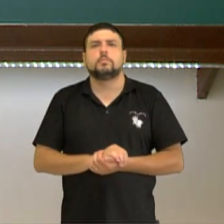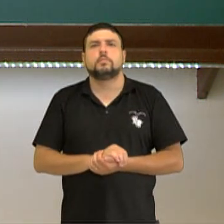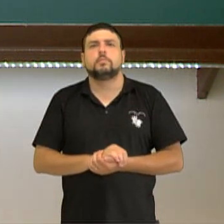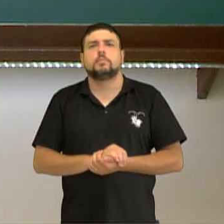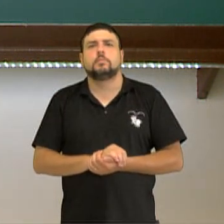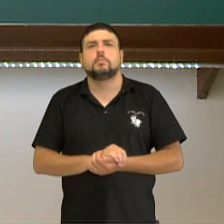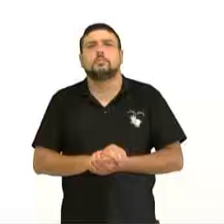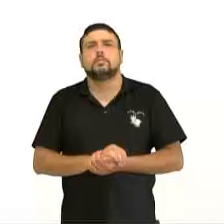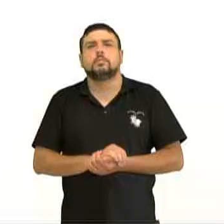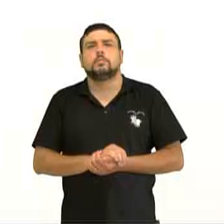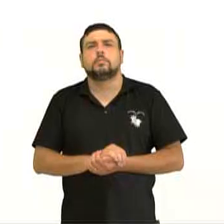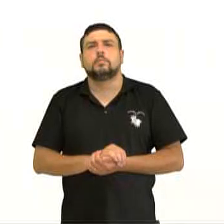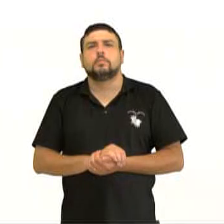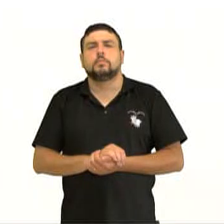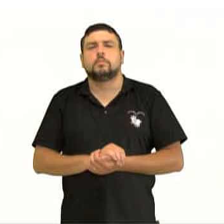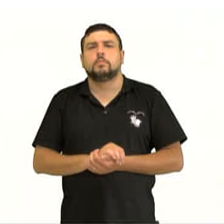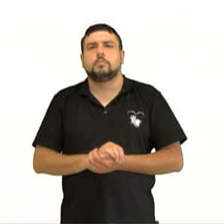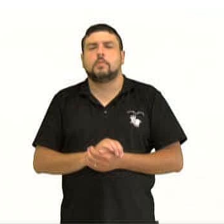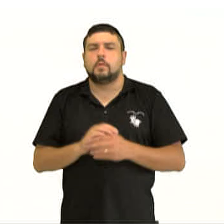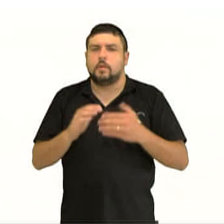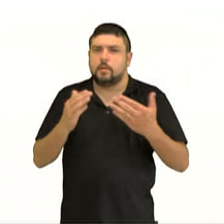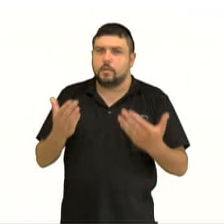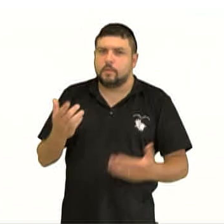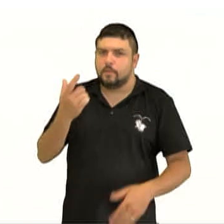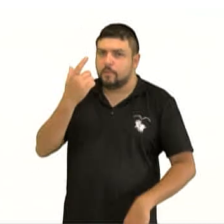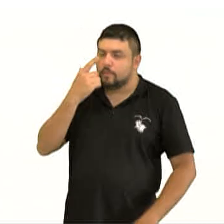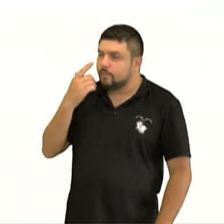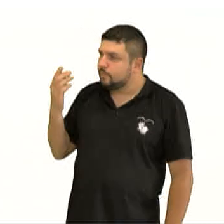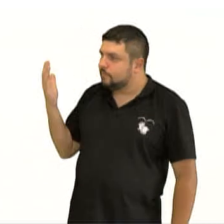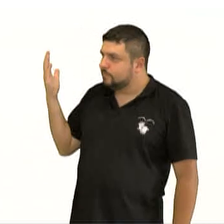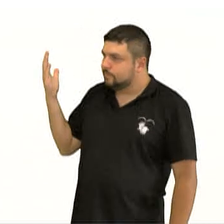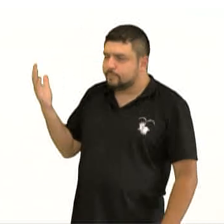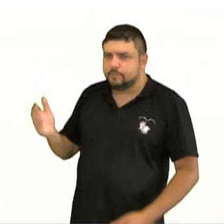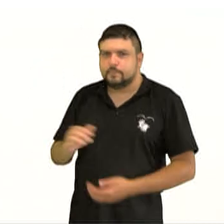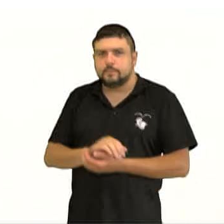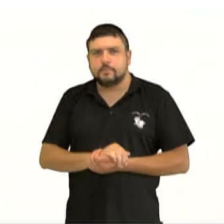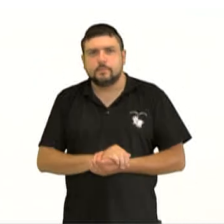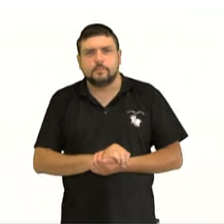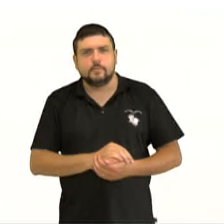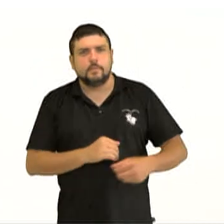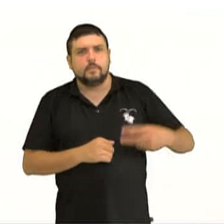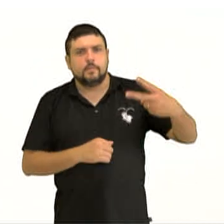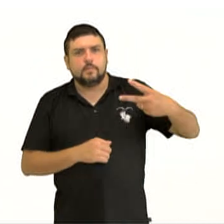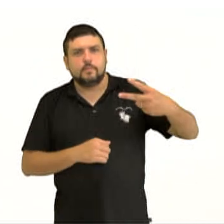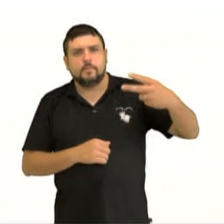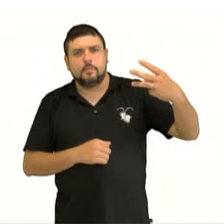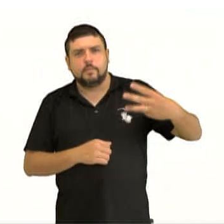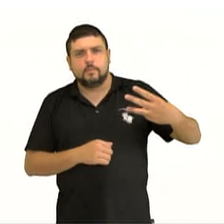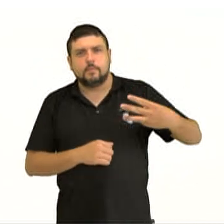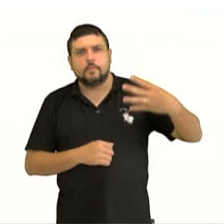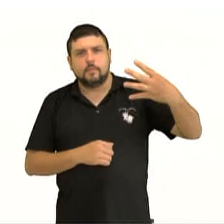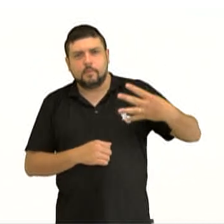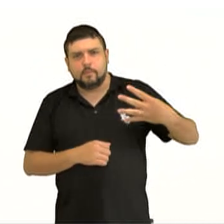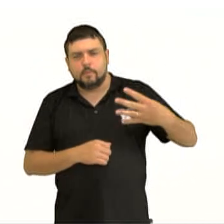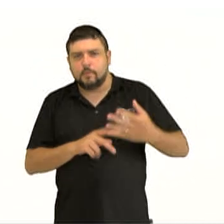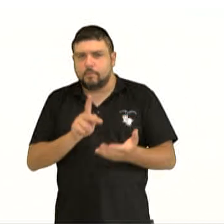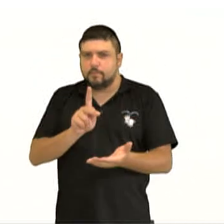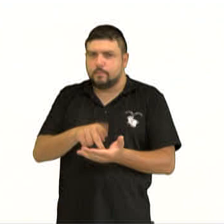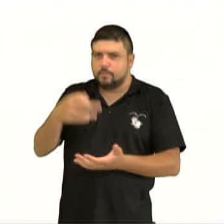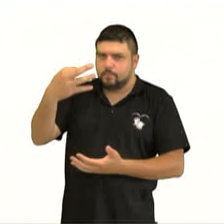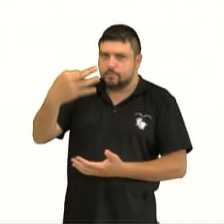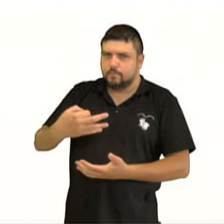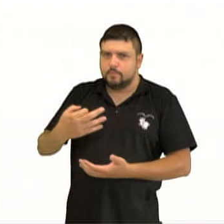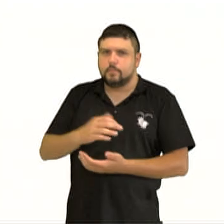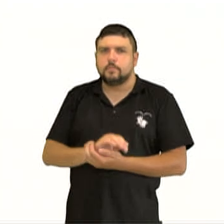Assim, são verdadeiras as afirmações 2, 3 e 4. Tranquilo?